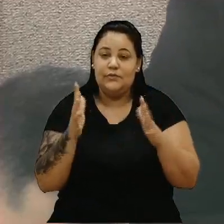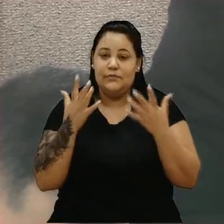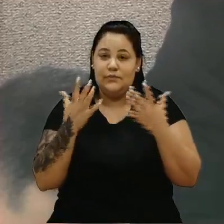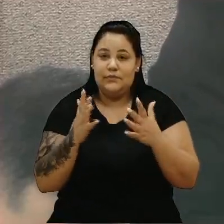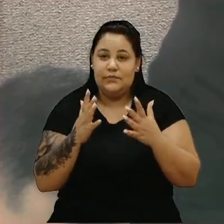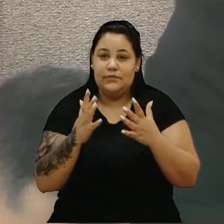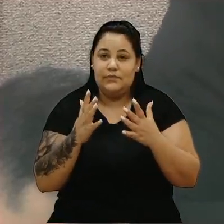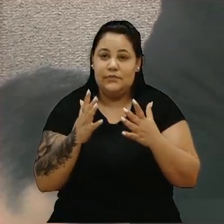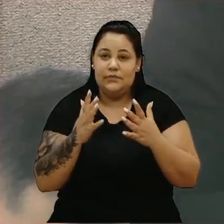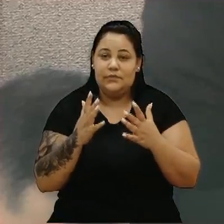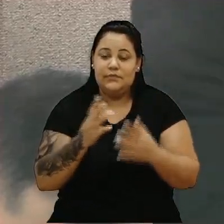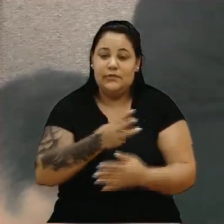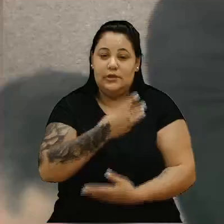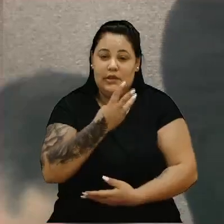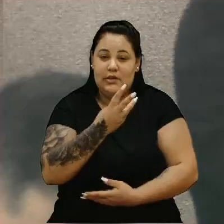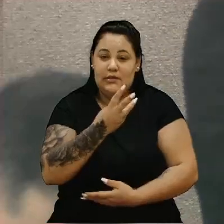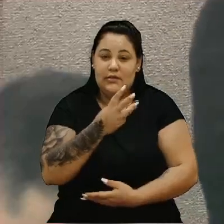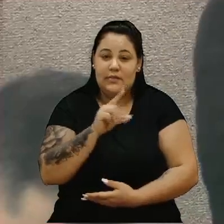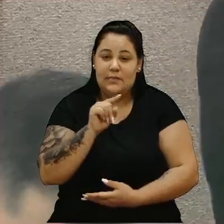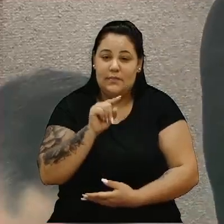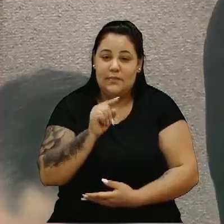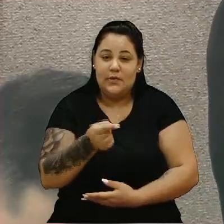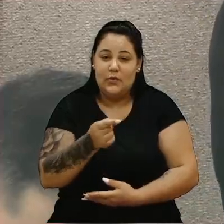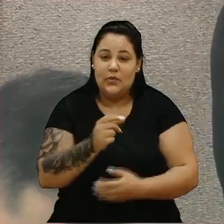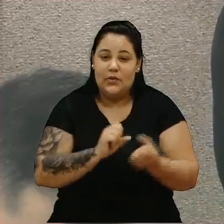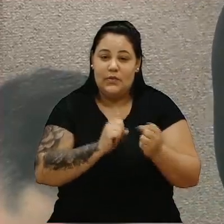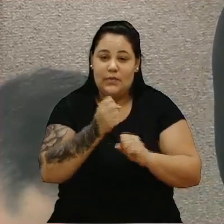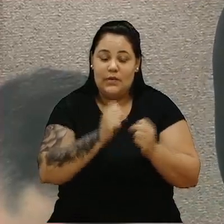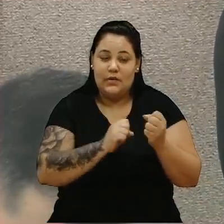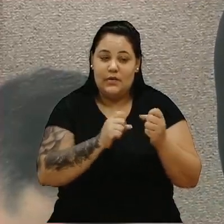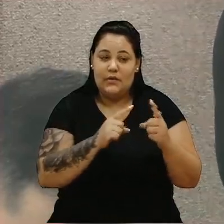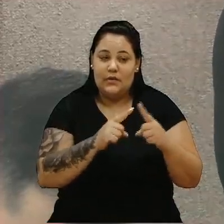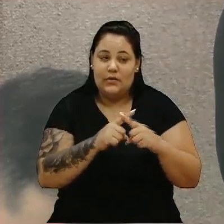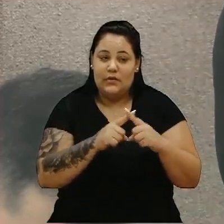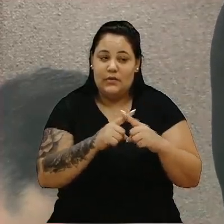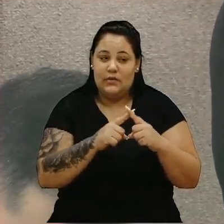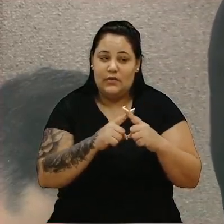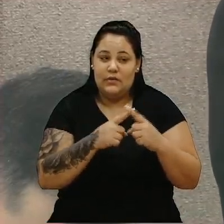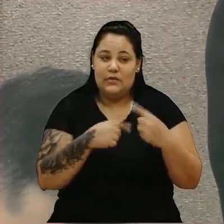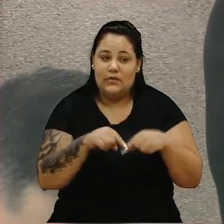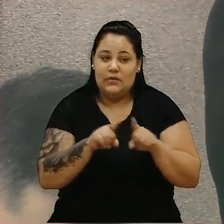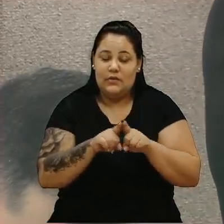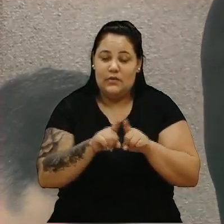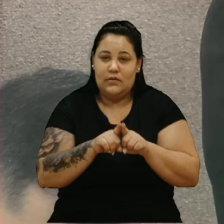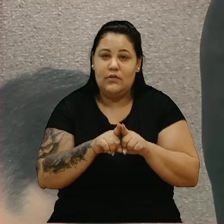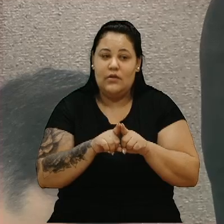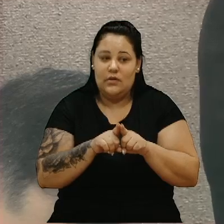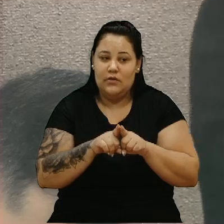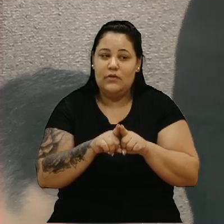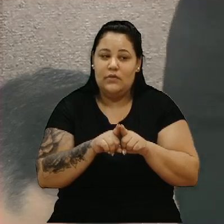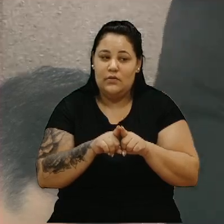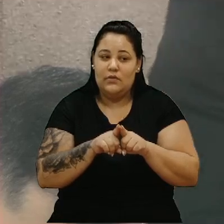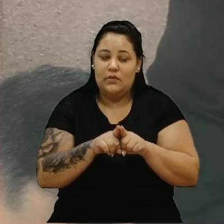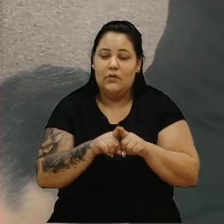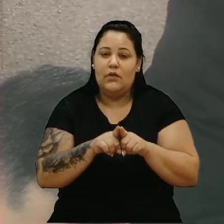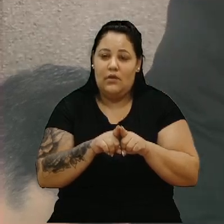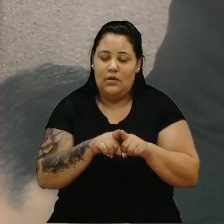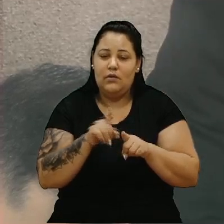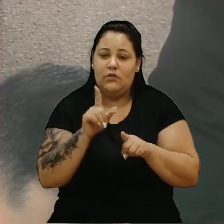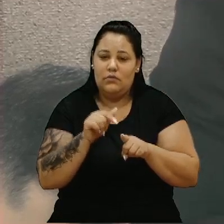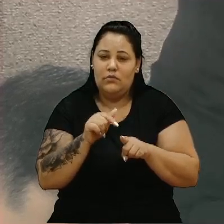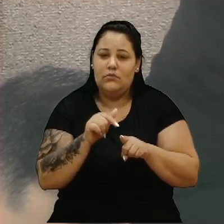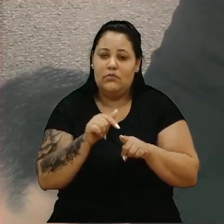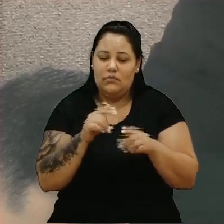de 3 mil empresas associadas, é isso mesmo? 3 mil empresas. É muita coisa no estado inteiro. Então,